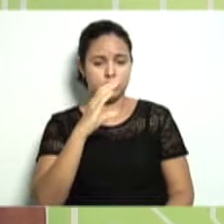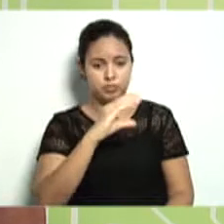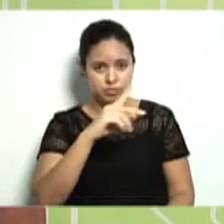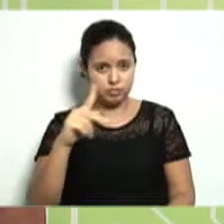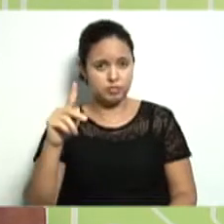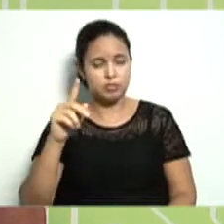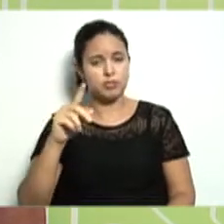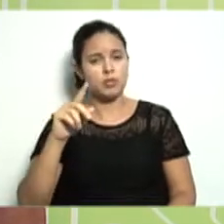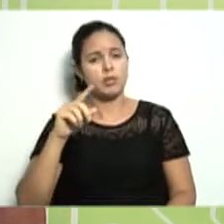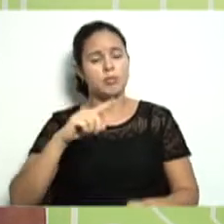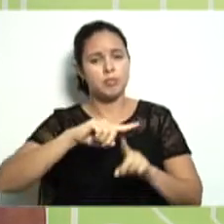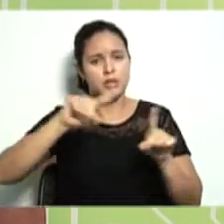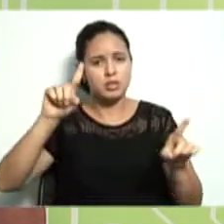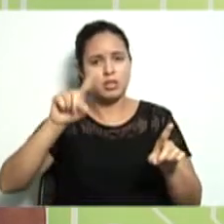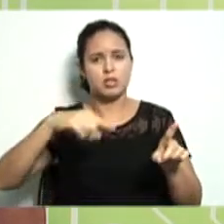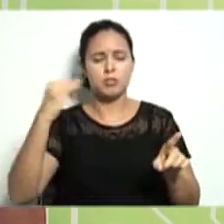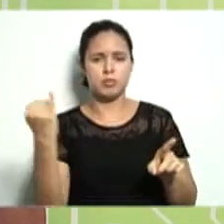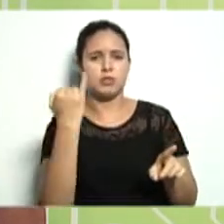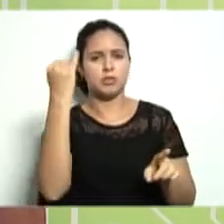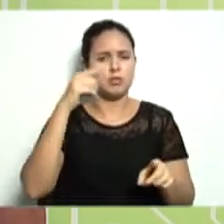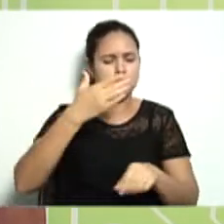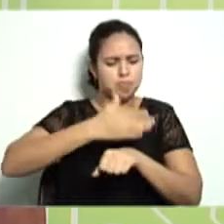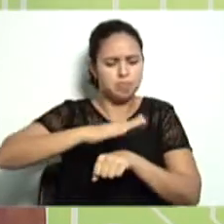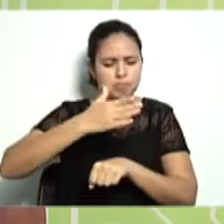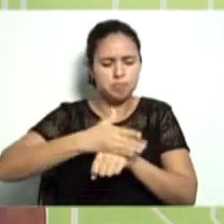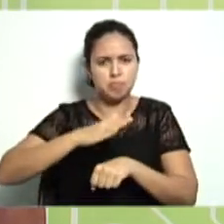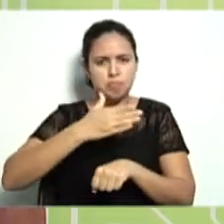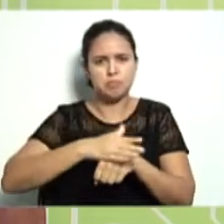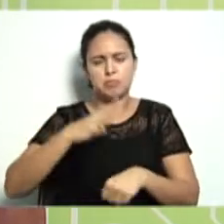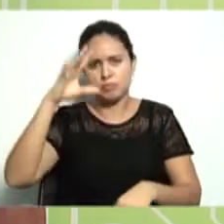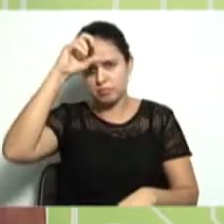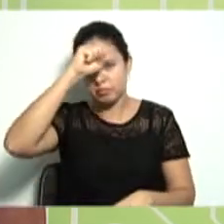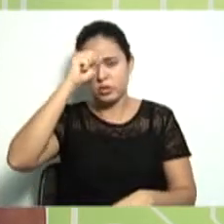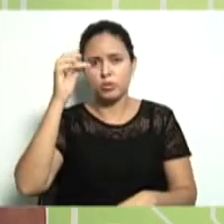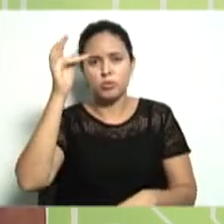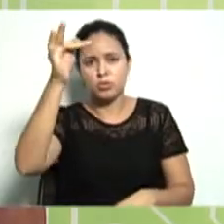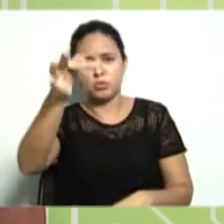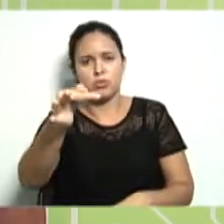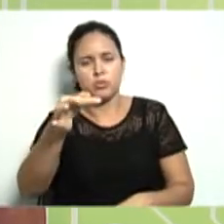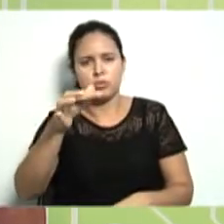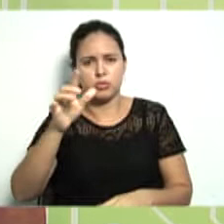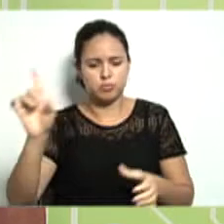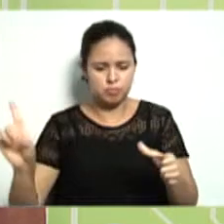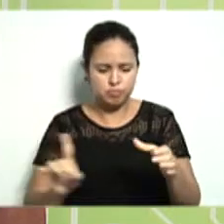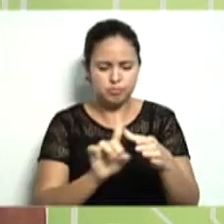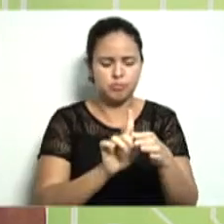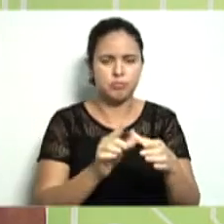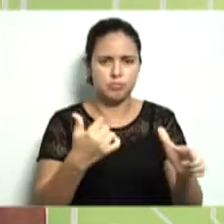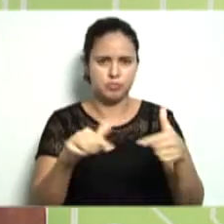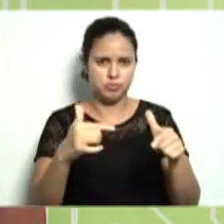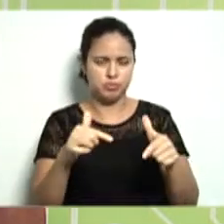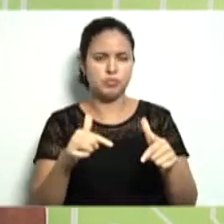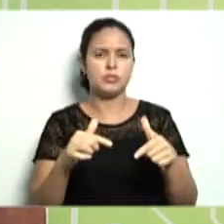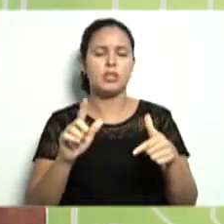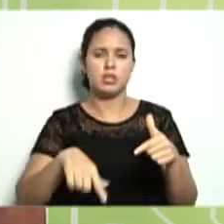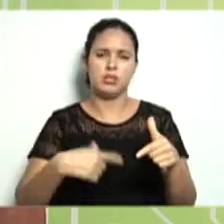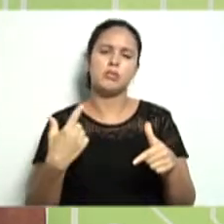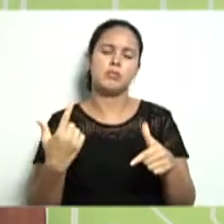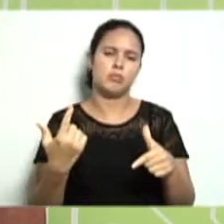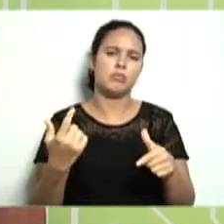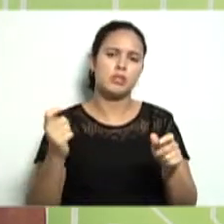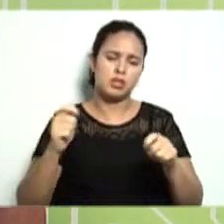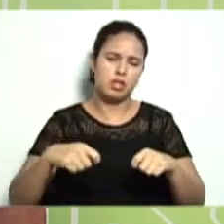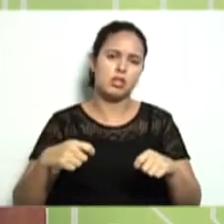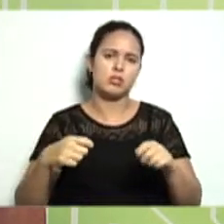praticando o aprendizado, para que quando vocês forem para a prática mesmo, vocês consigam fazer